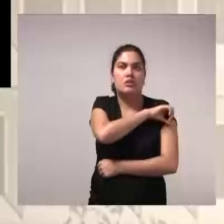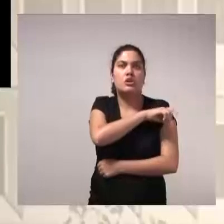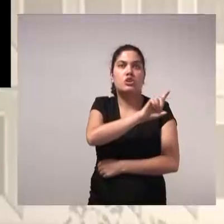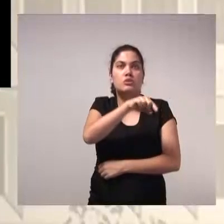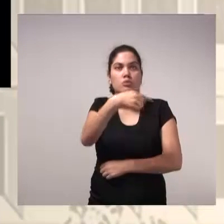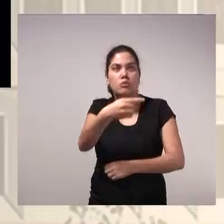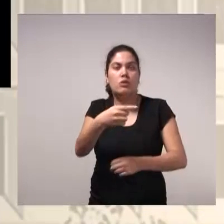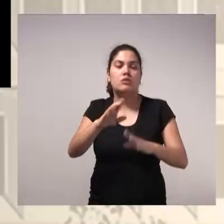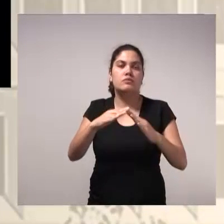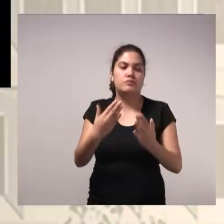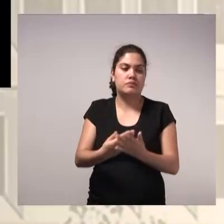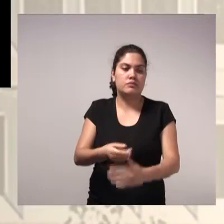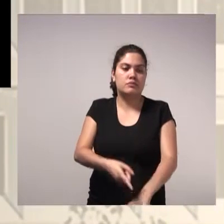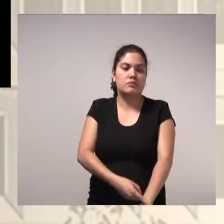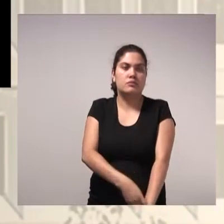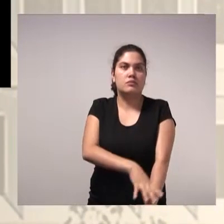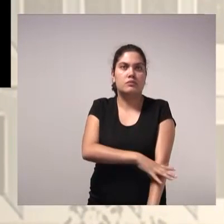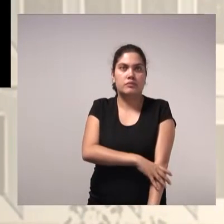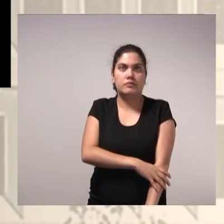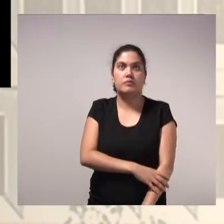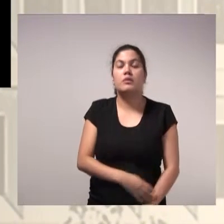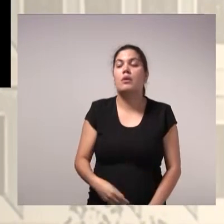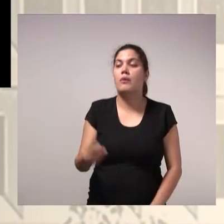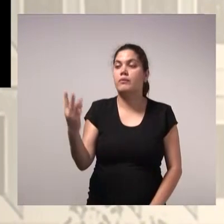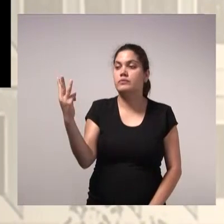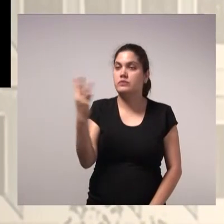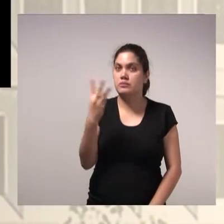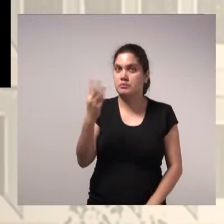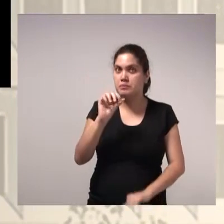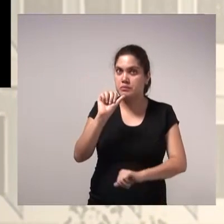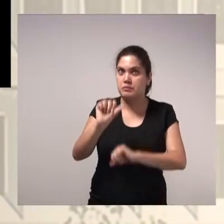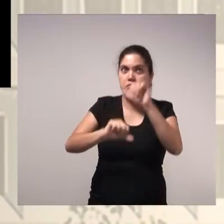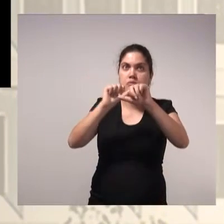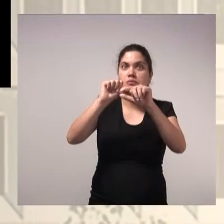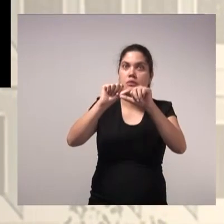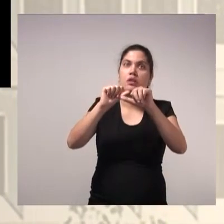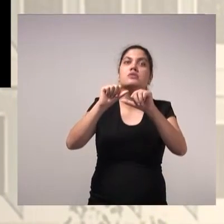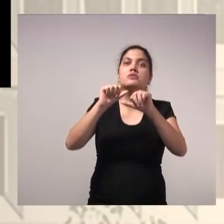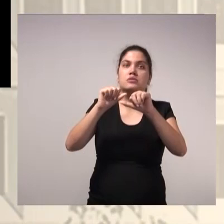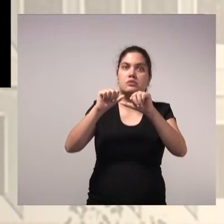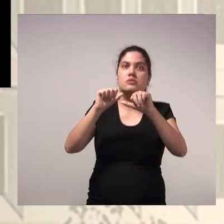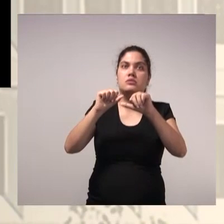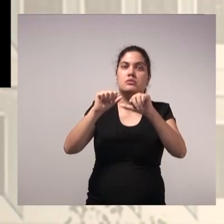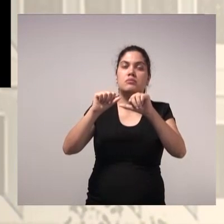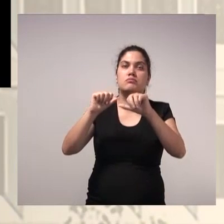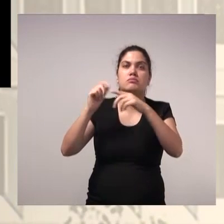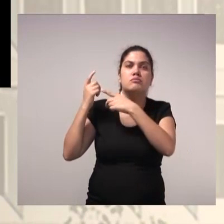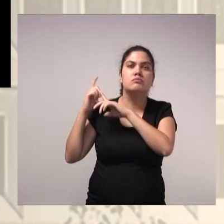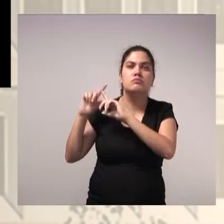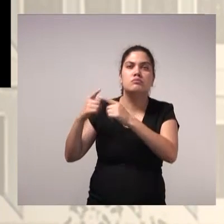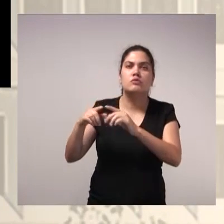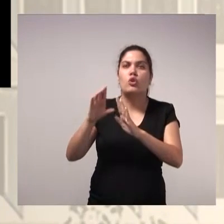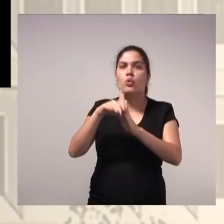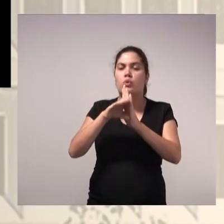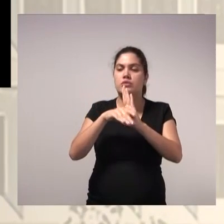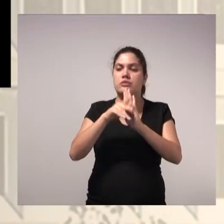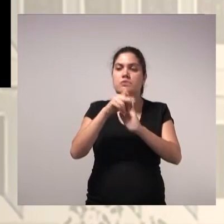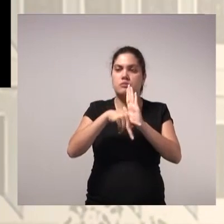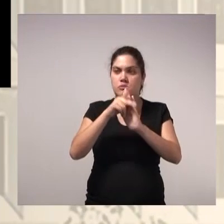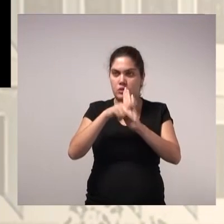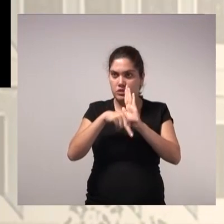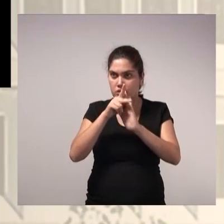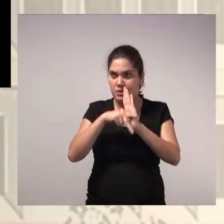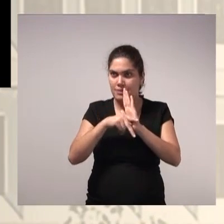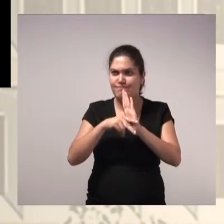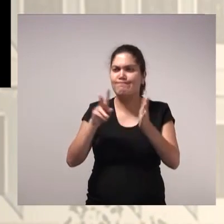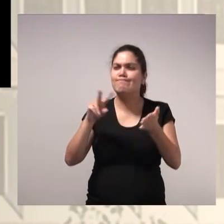O terceiro paradigma, né, que é a mudança dos paradigmas conceituais dos projetos. O que